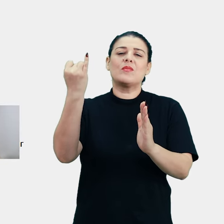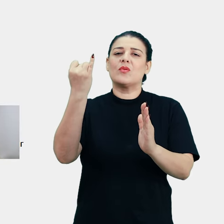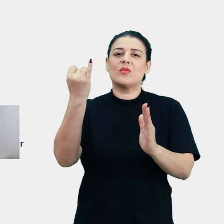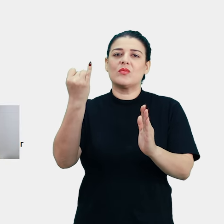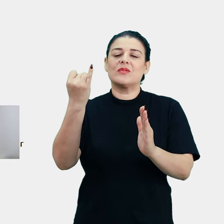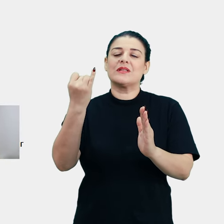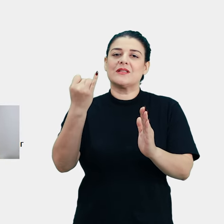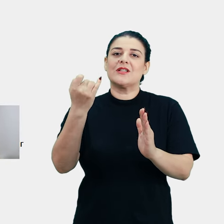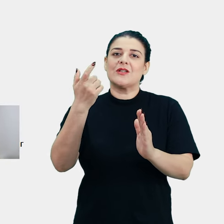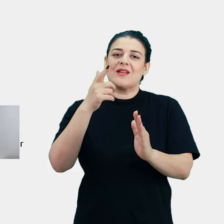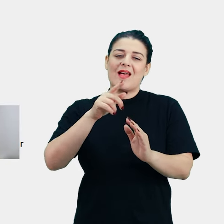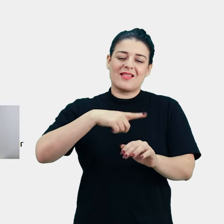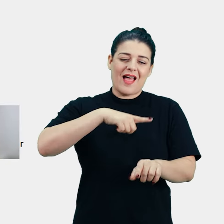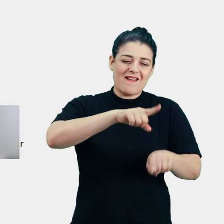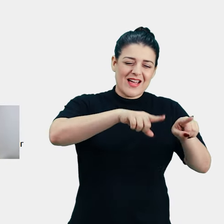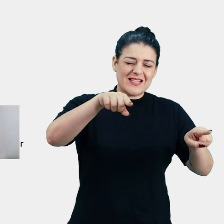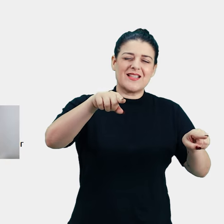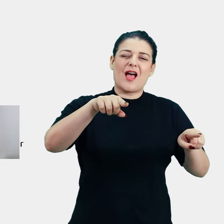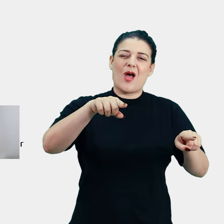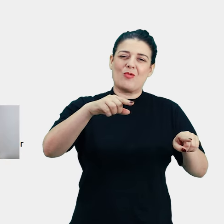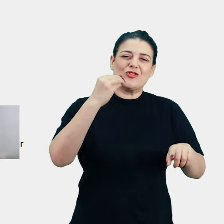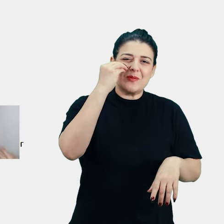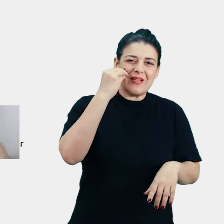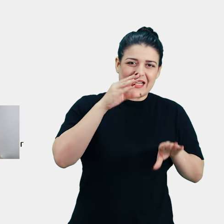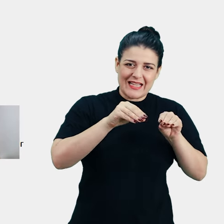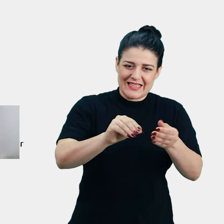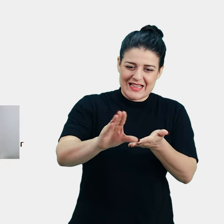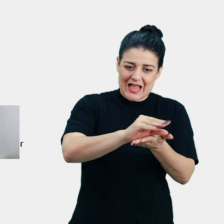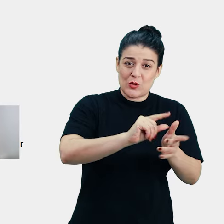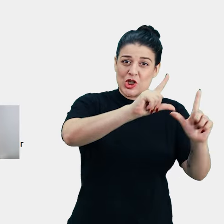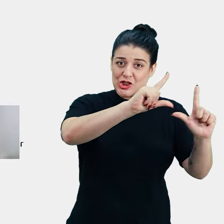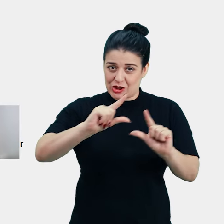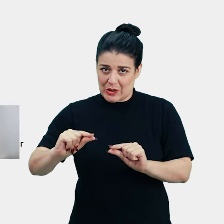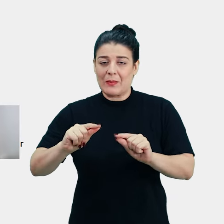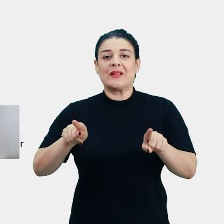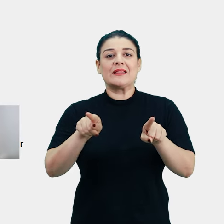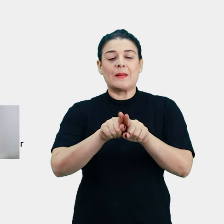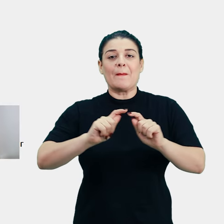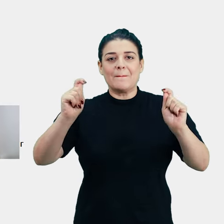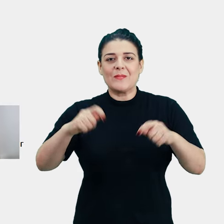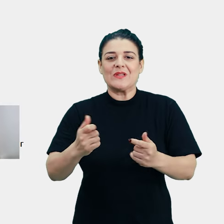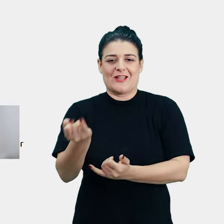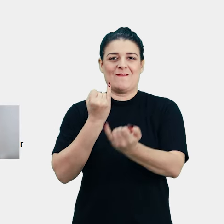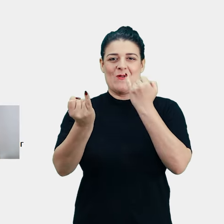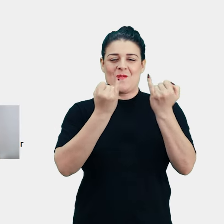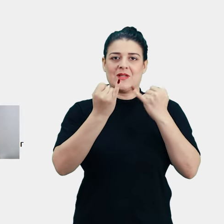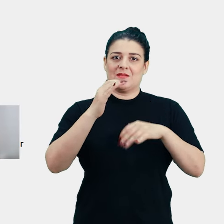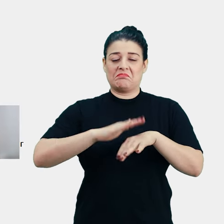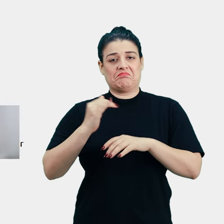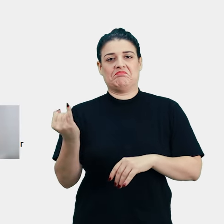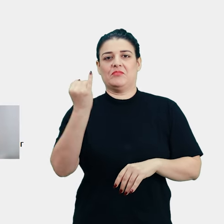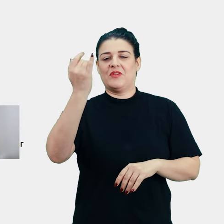e reduz a variação experimental dentro do conjunto de dados e nos possibilita extrair informações relevantes,